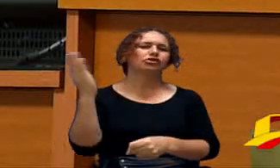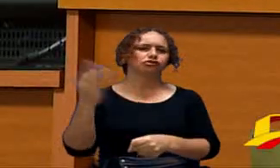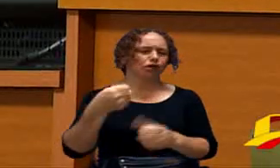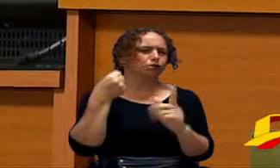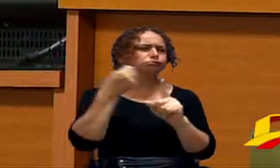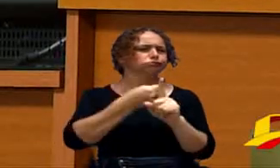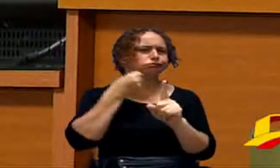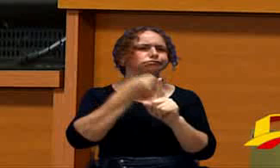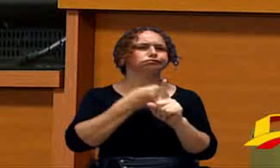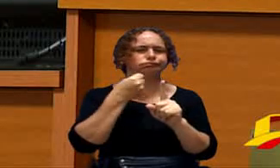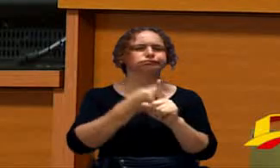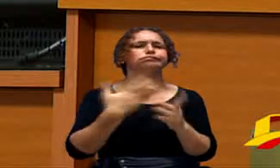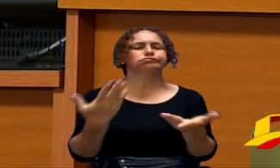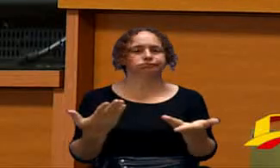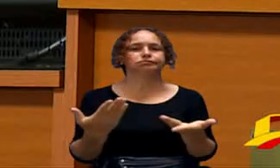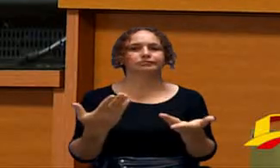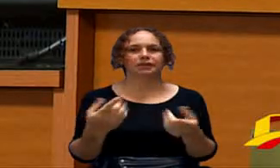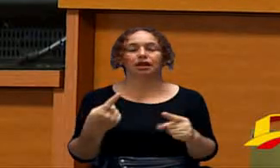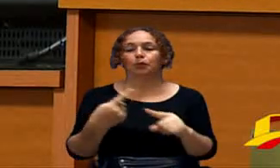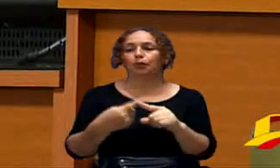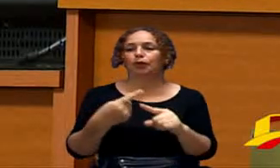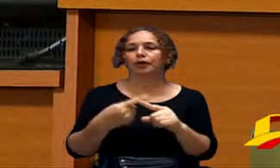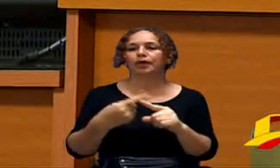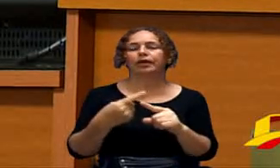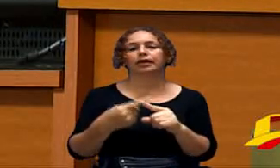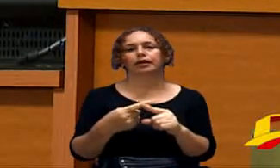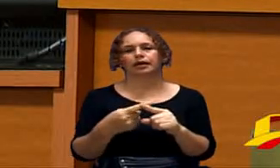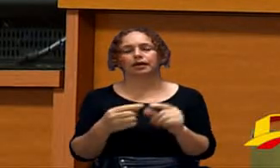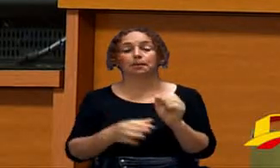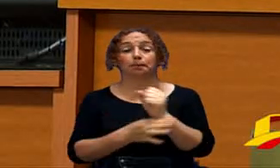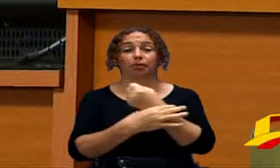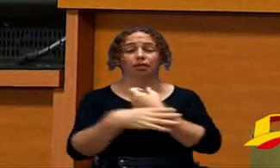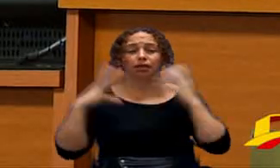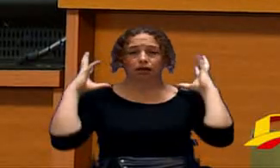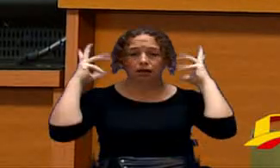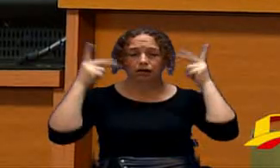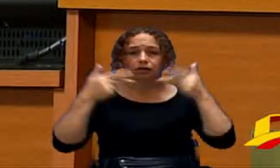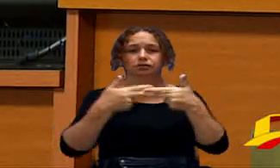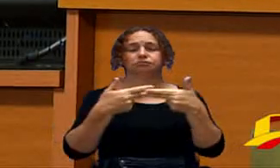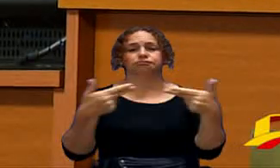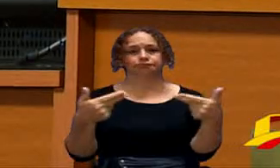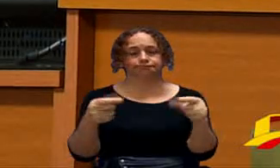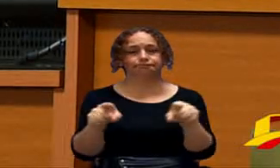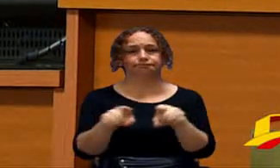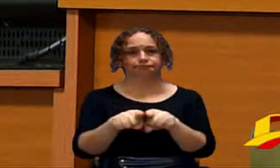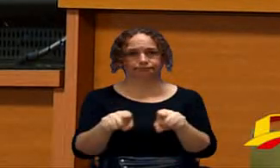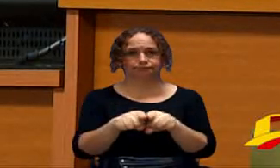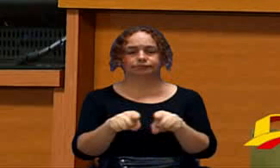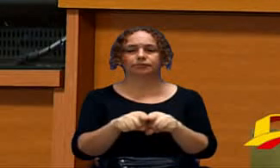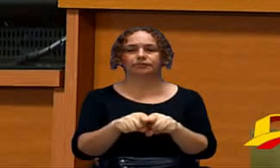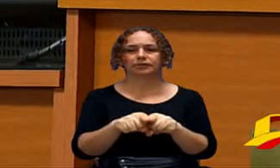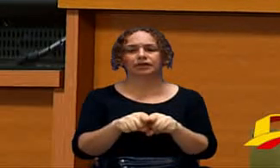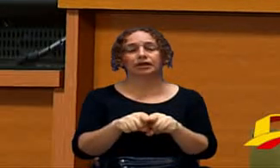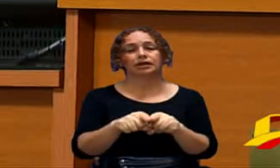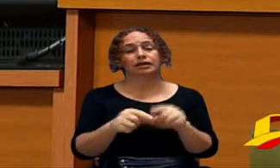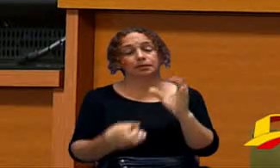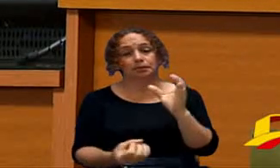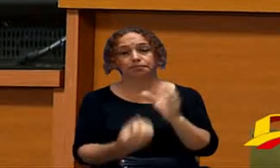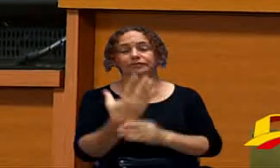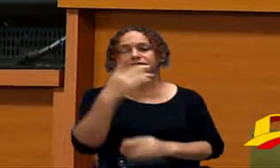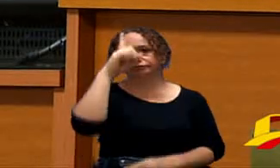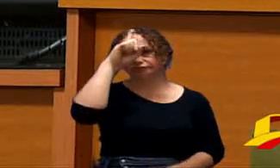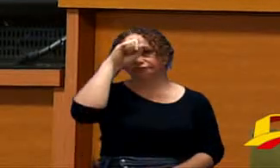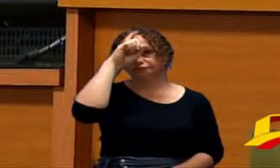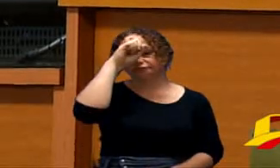luta pela causa animal e também pela implantação do nosso hospital